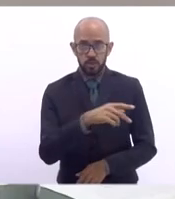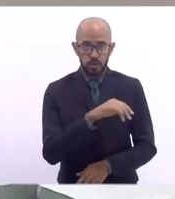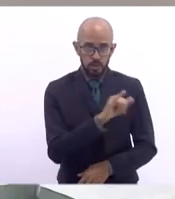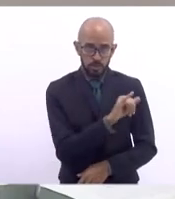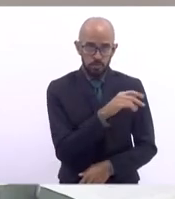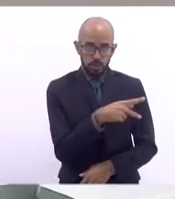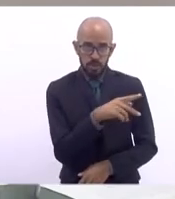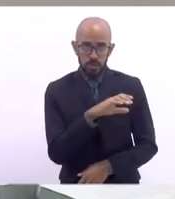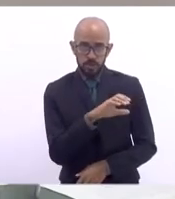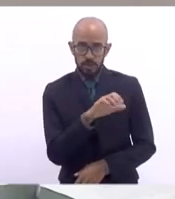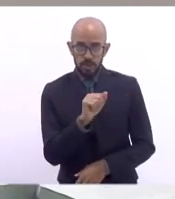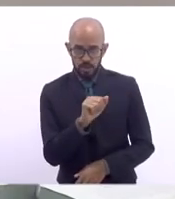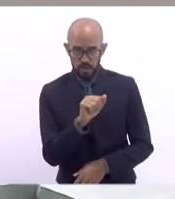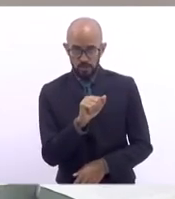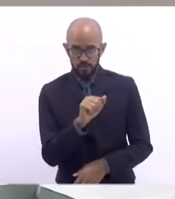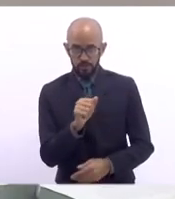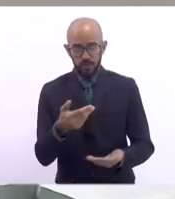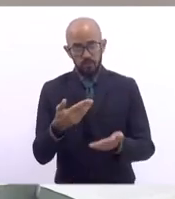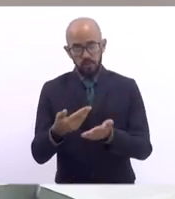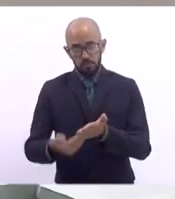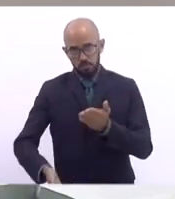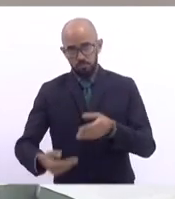então é importante